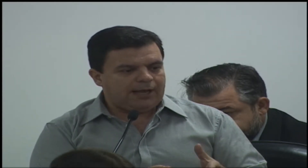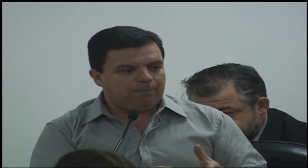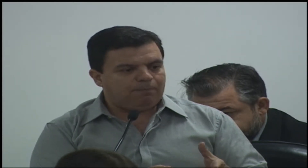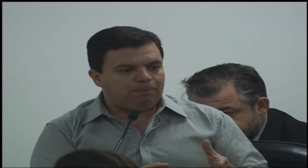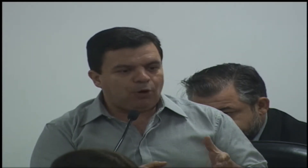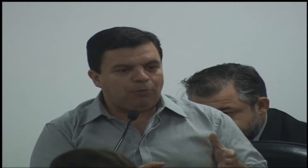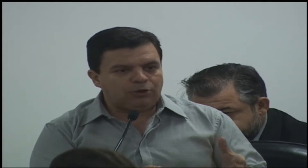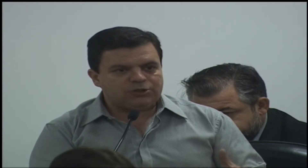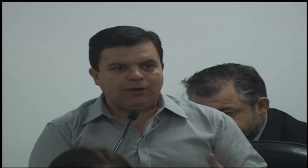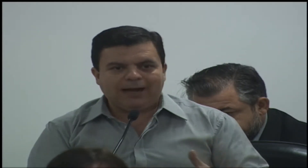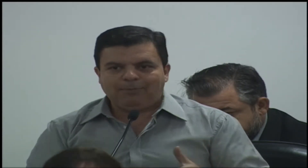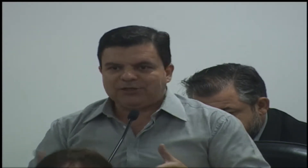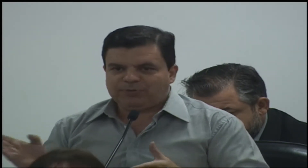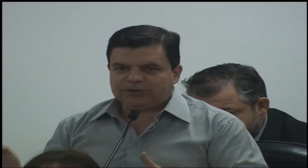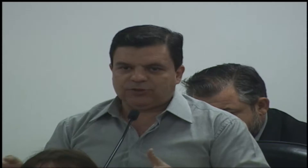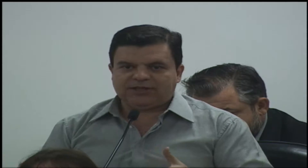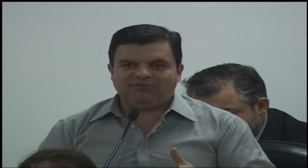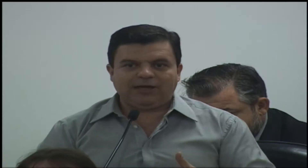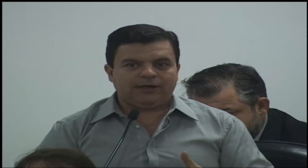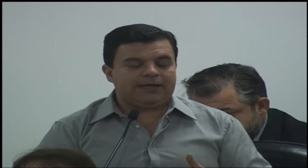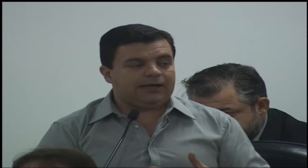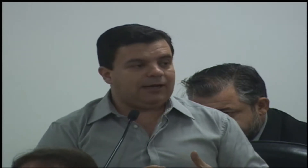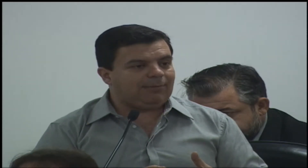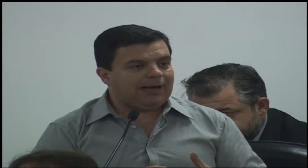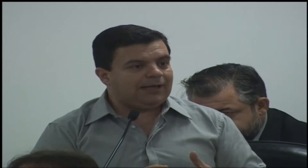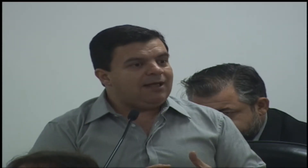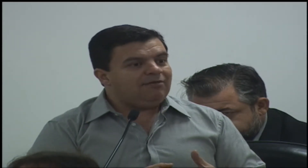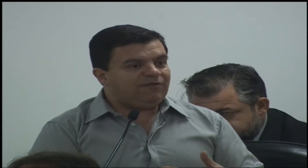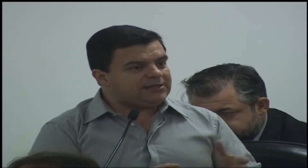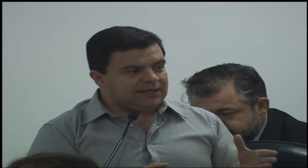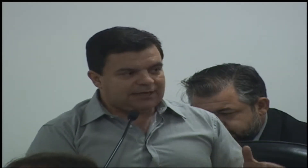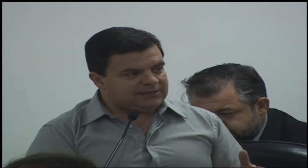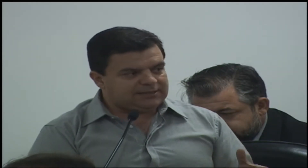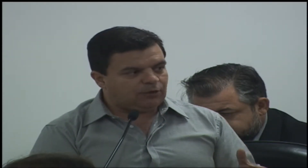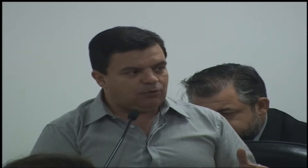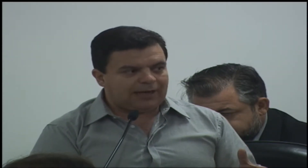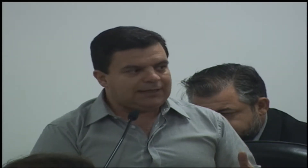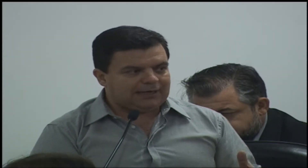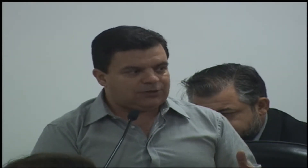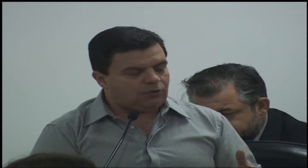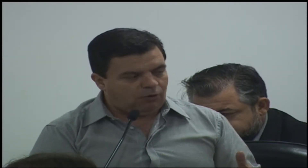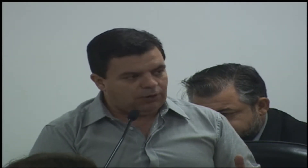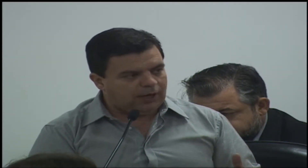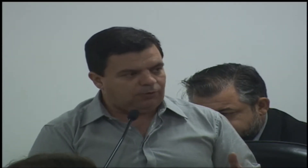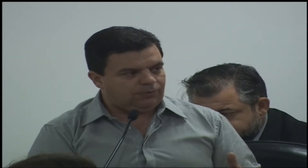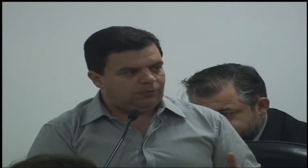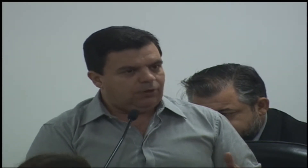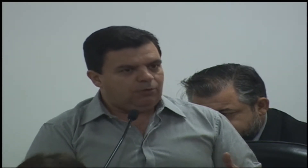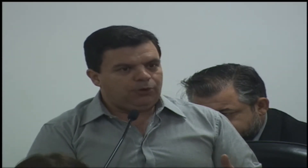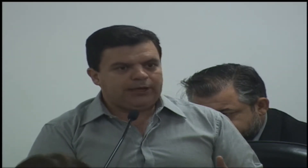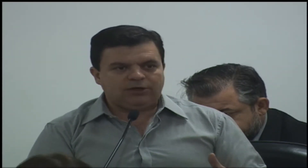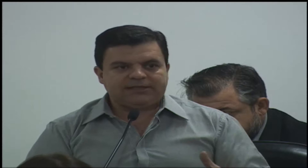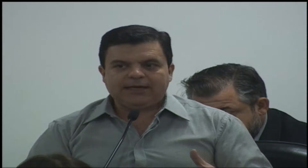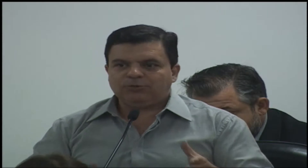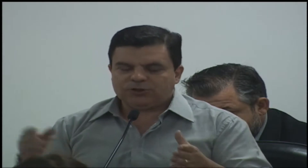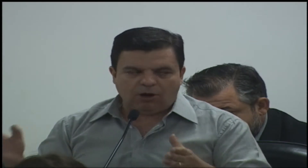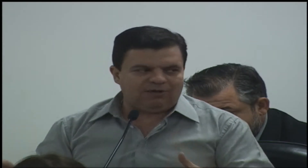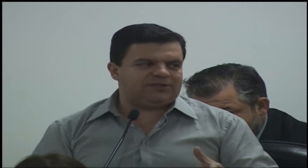porque nós estamos diante de uma preparação de 1.200 lotes, porém não vai